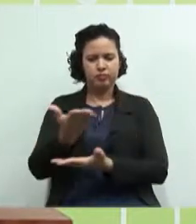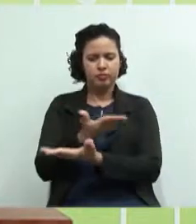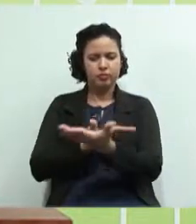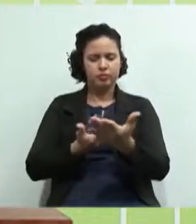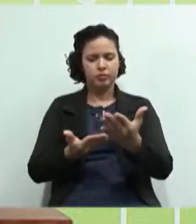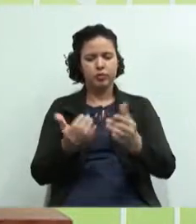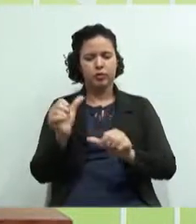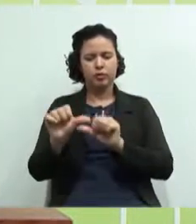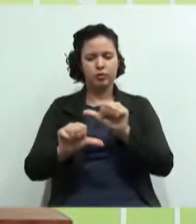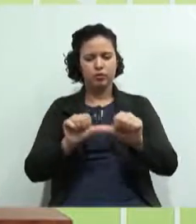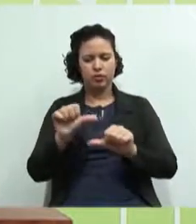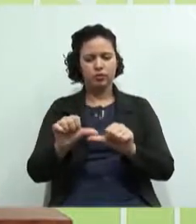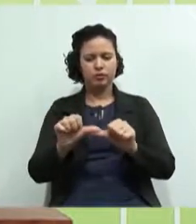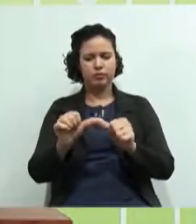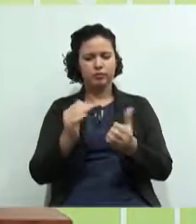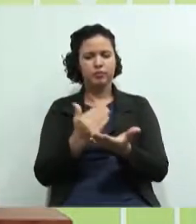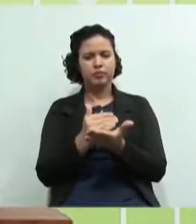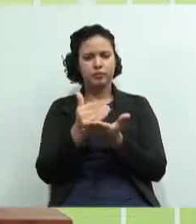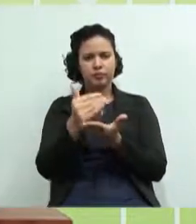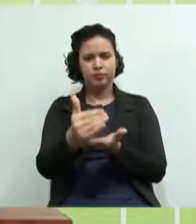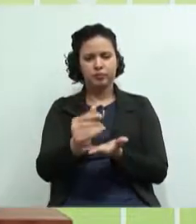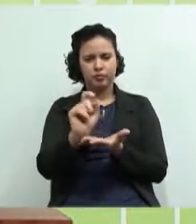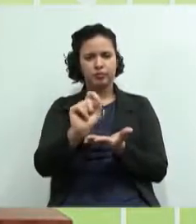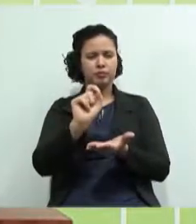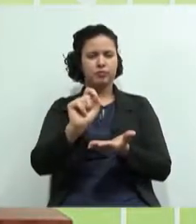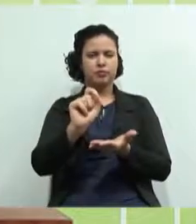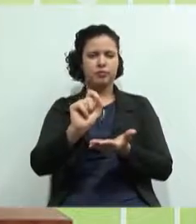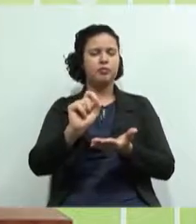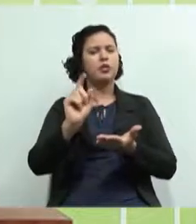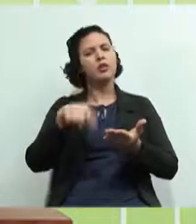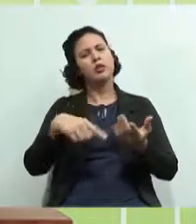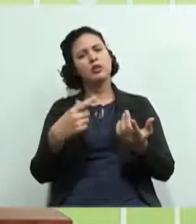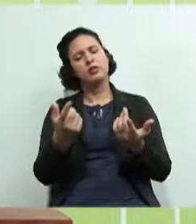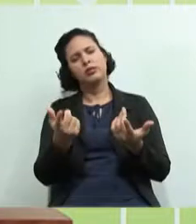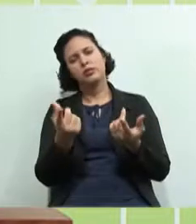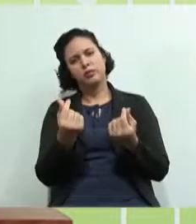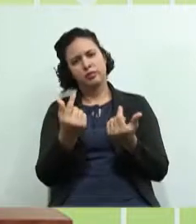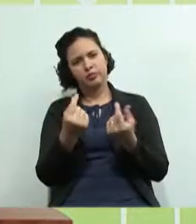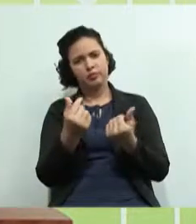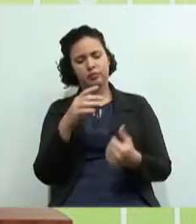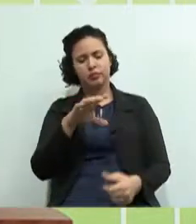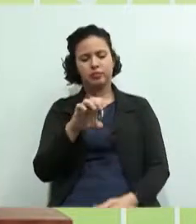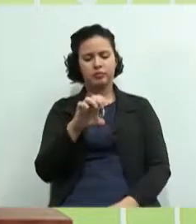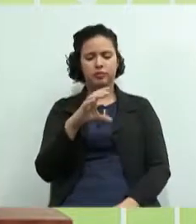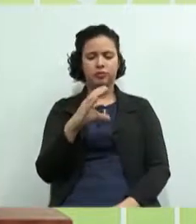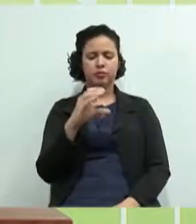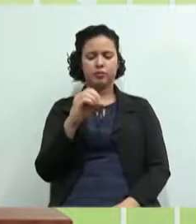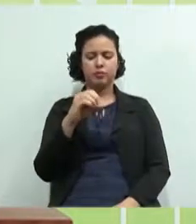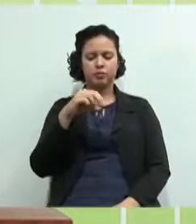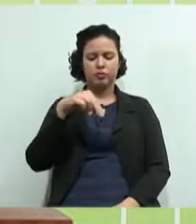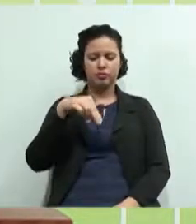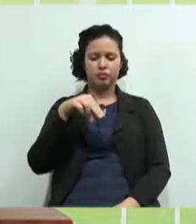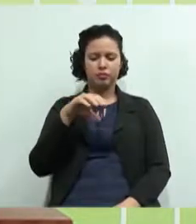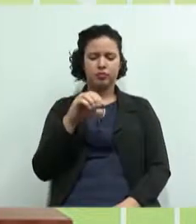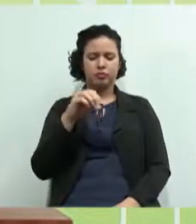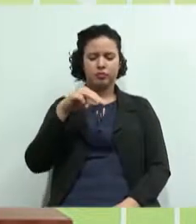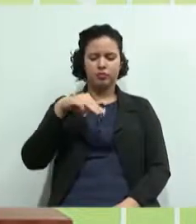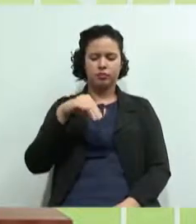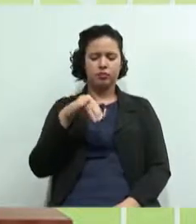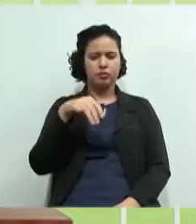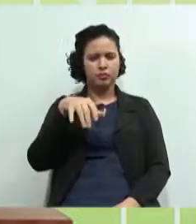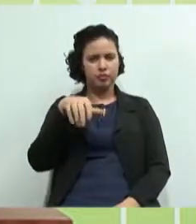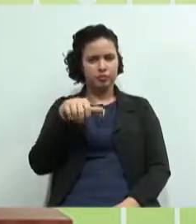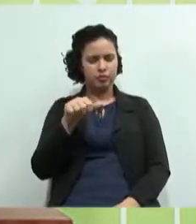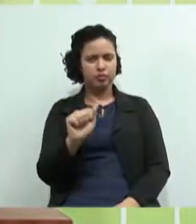claro, alimentando aquilo que nós chamamos hoje de economia. Não é verdade? O capitalismo, né? Eu te dou um